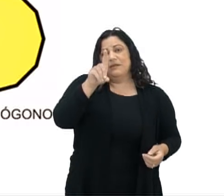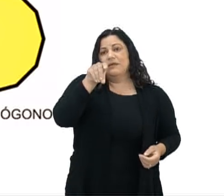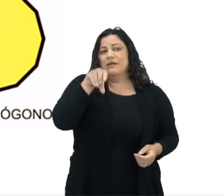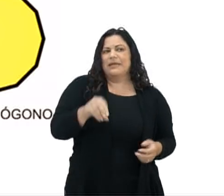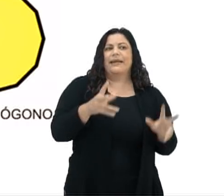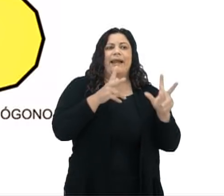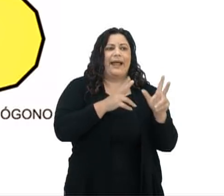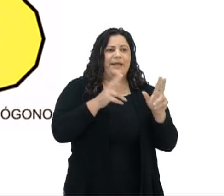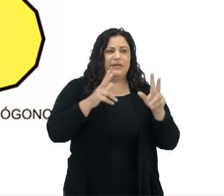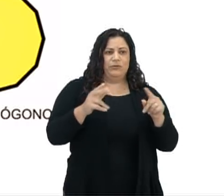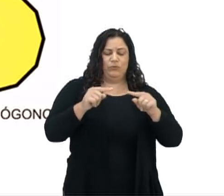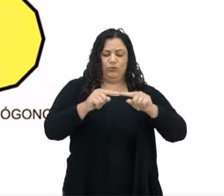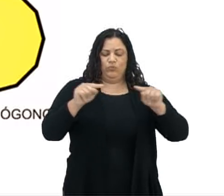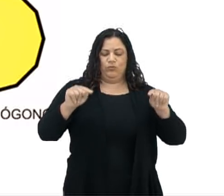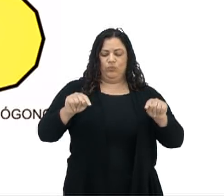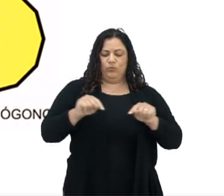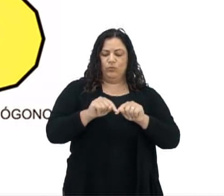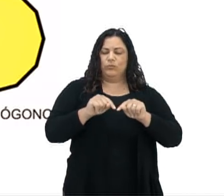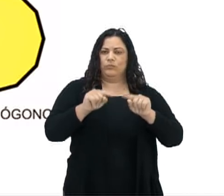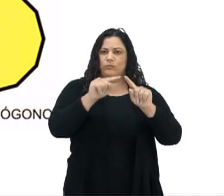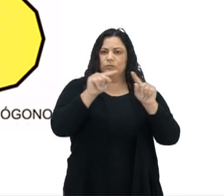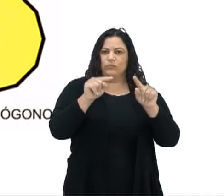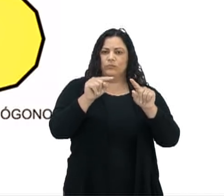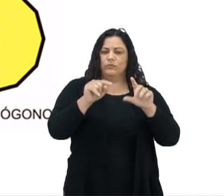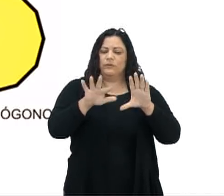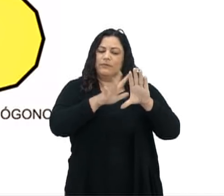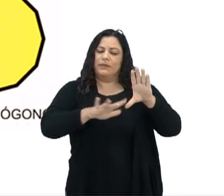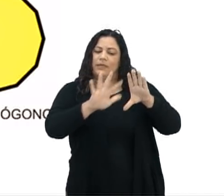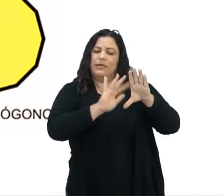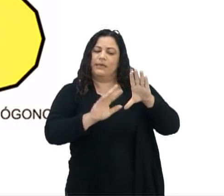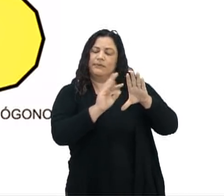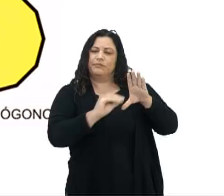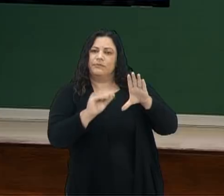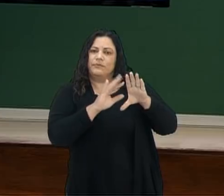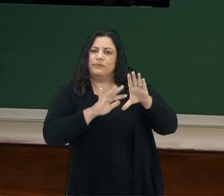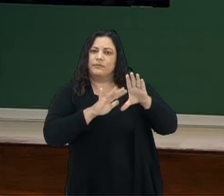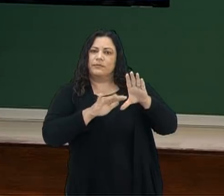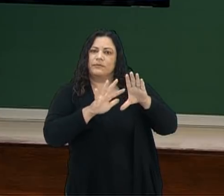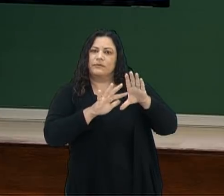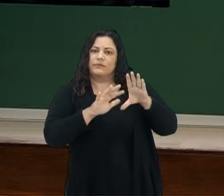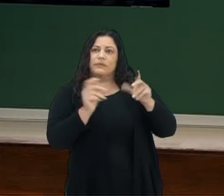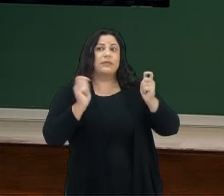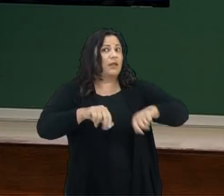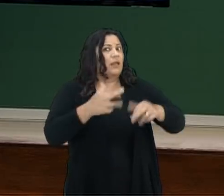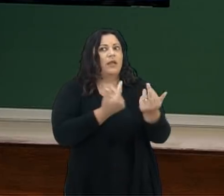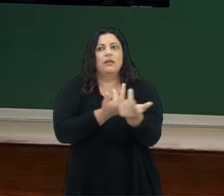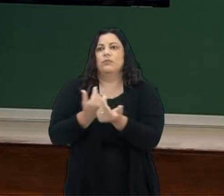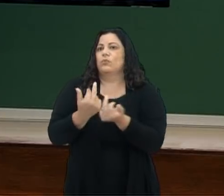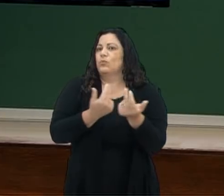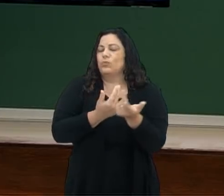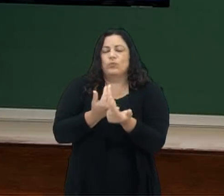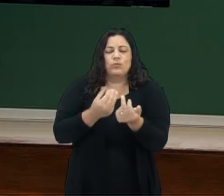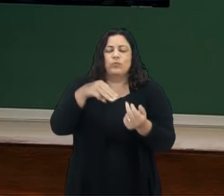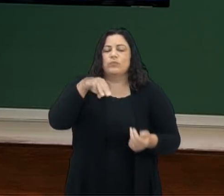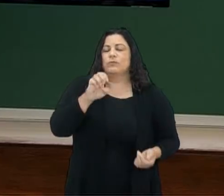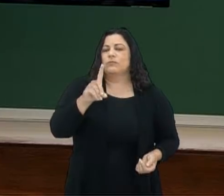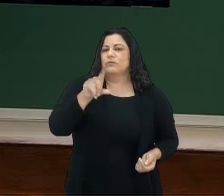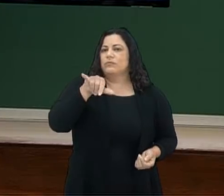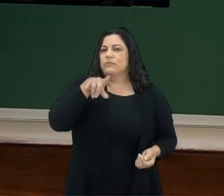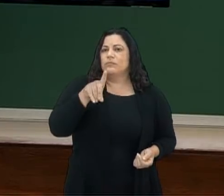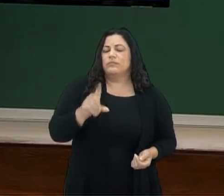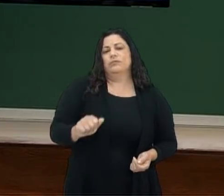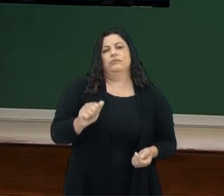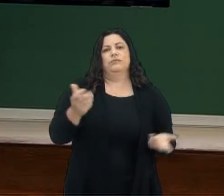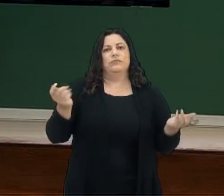os lados aqui têm o mesmo tamanho e todos os ângulos aqui dentro têm que ter a mesma medida. Isso ocorre sempre com os polígonos